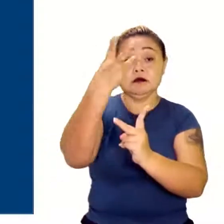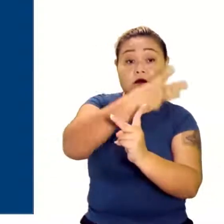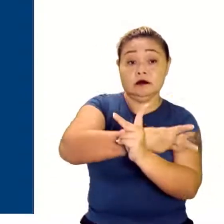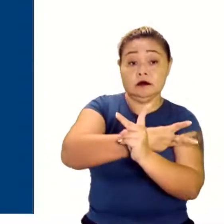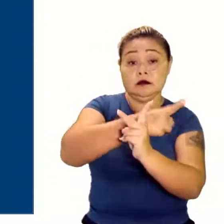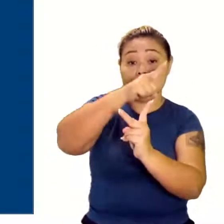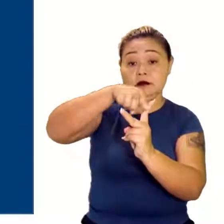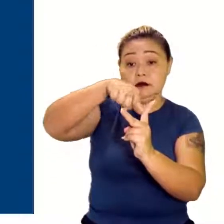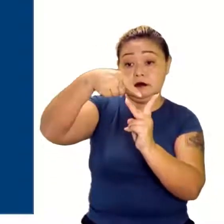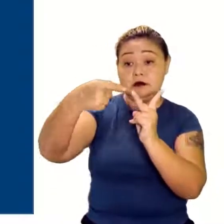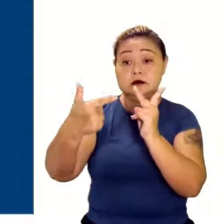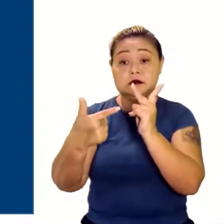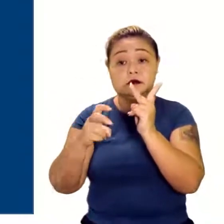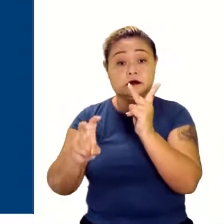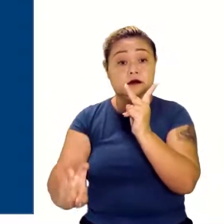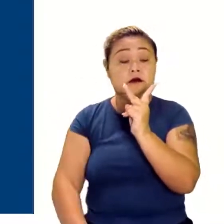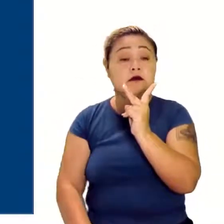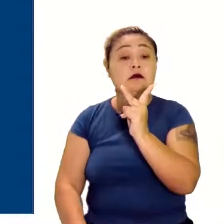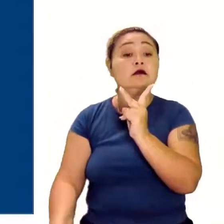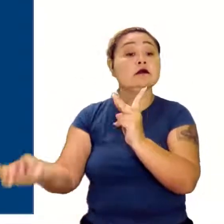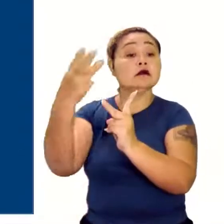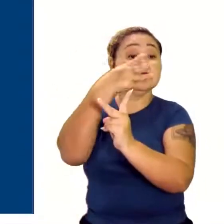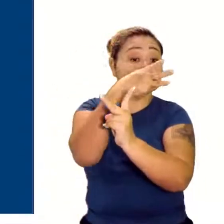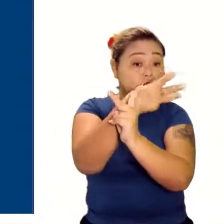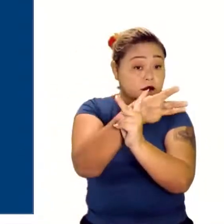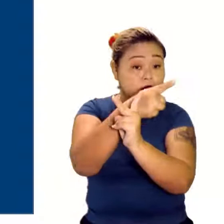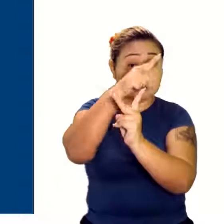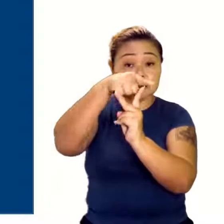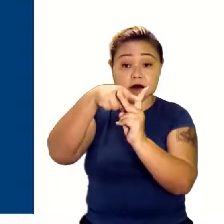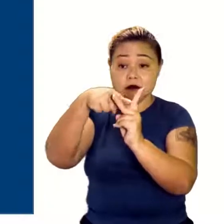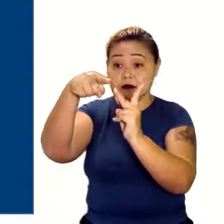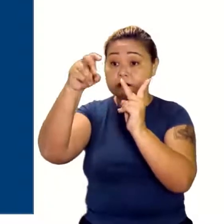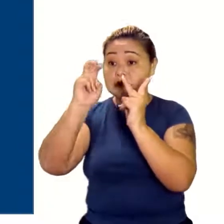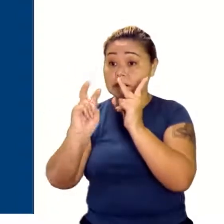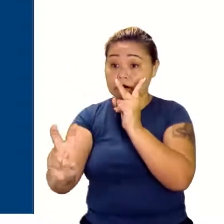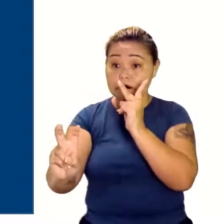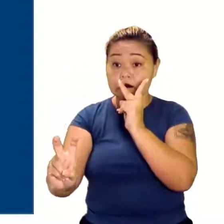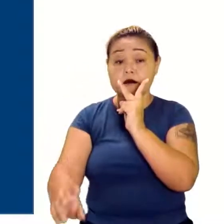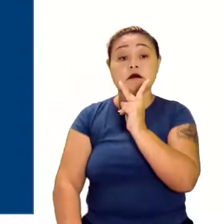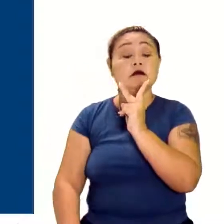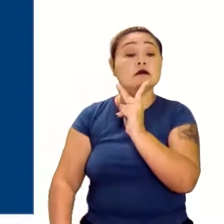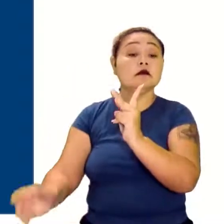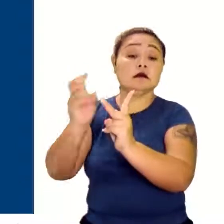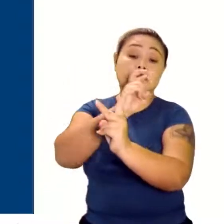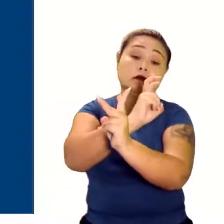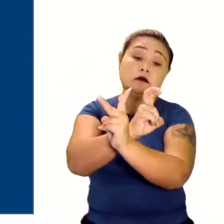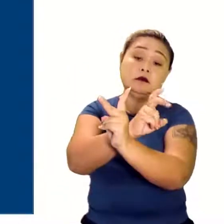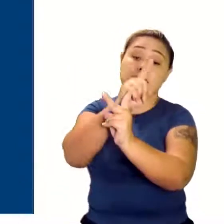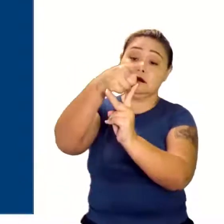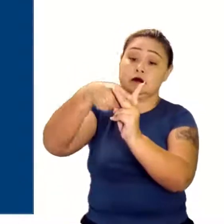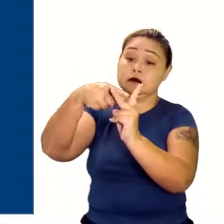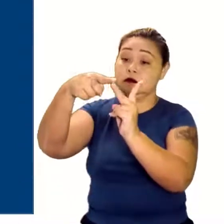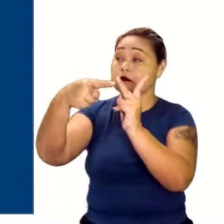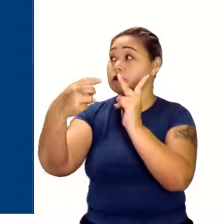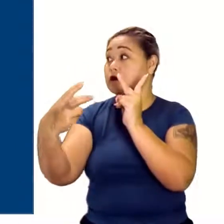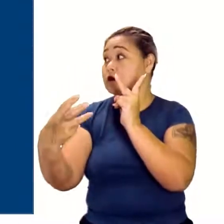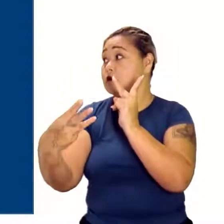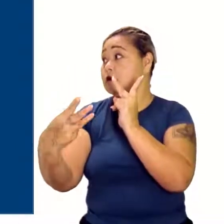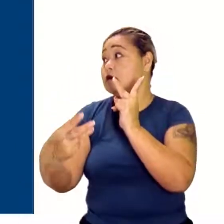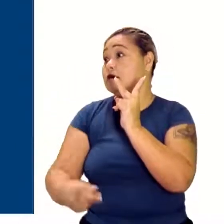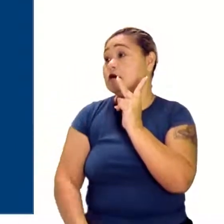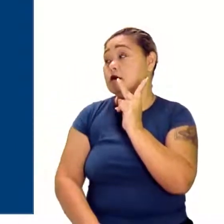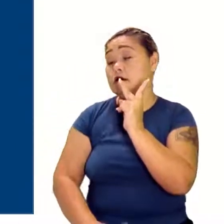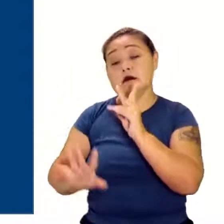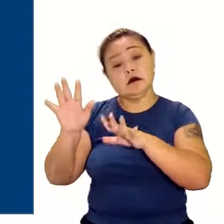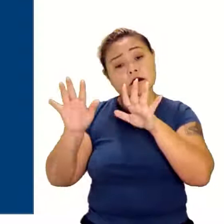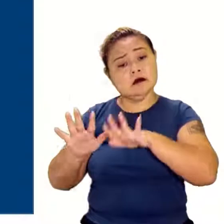3, 3 raiz quadrada de 25, 3 raiz quadrada de 5 ou 5 raiz de 3?